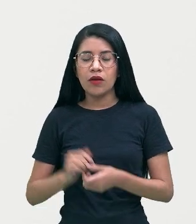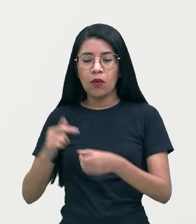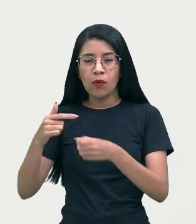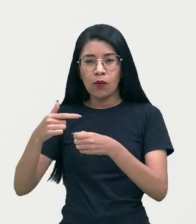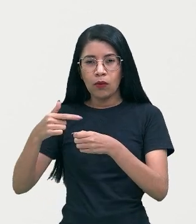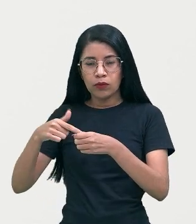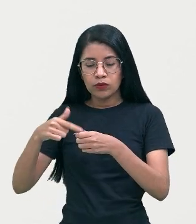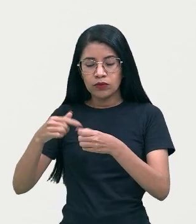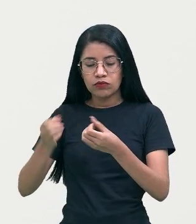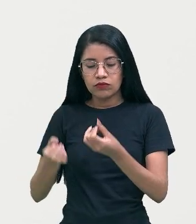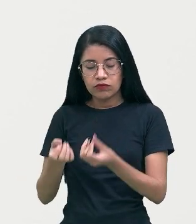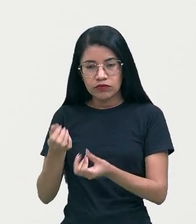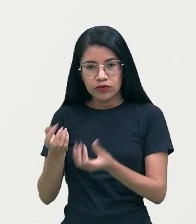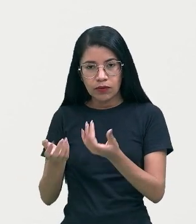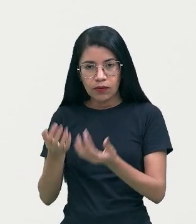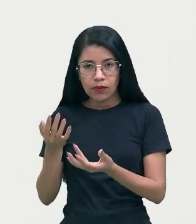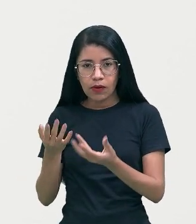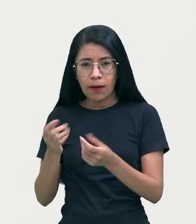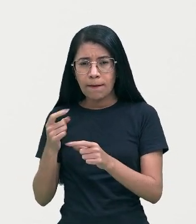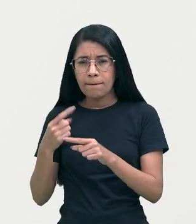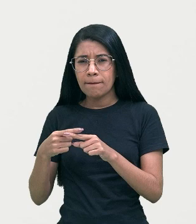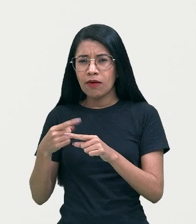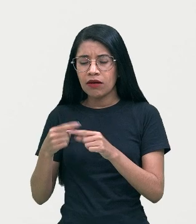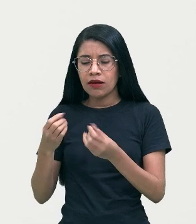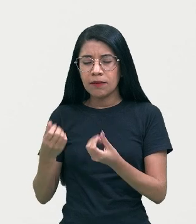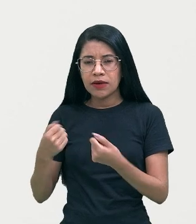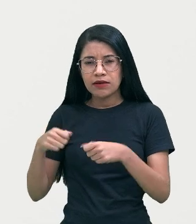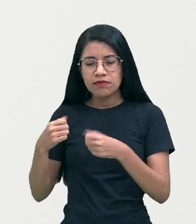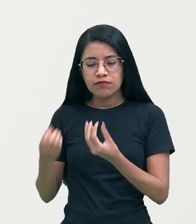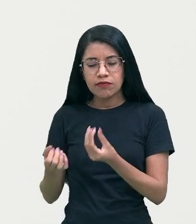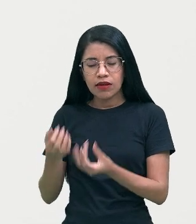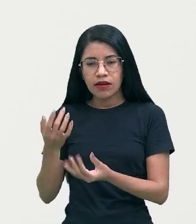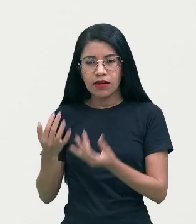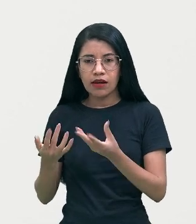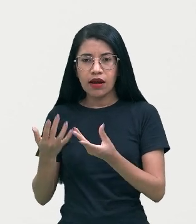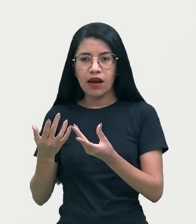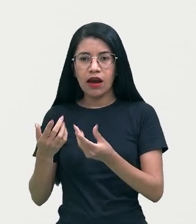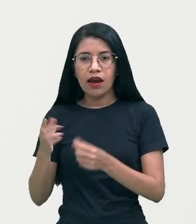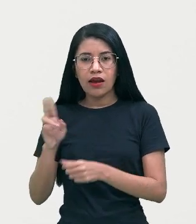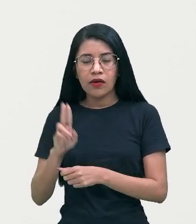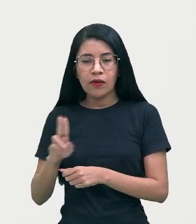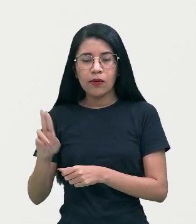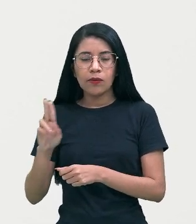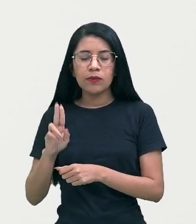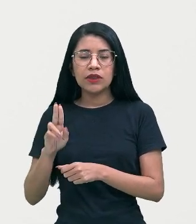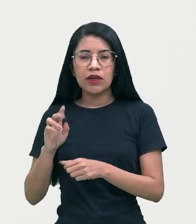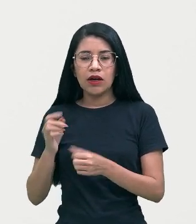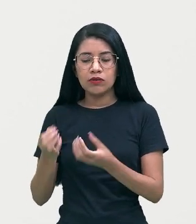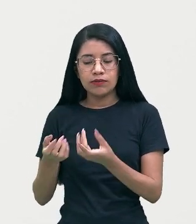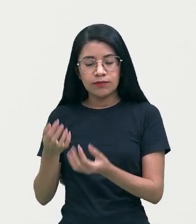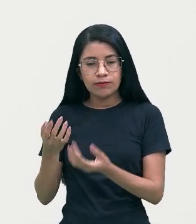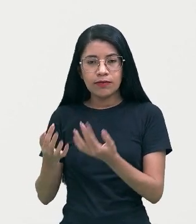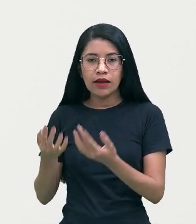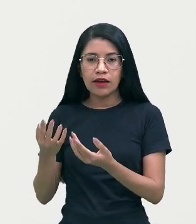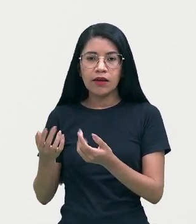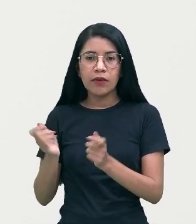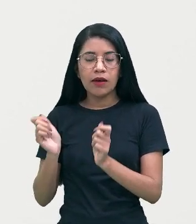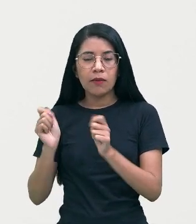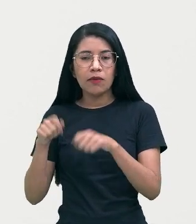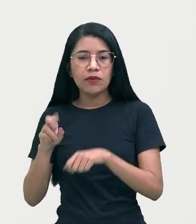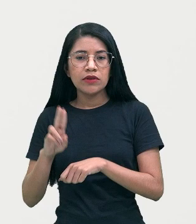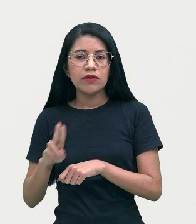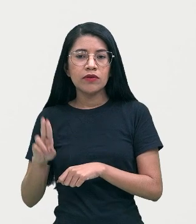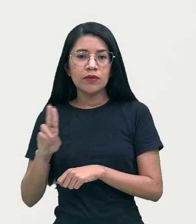combustíveis fósseis. Por que queimam os combustíveis fósseis? Porque é através da queima do combustível fóssil que a